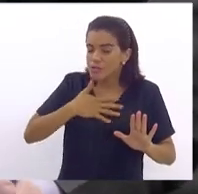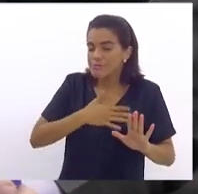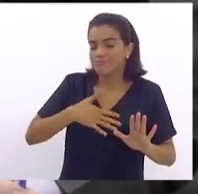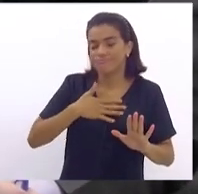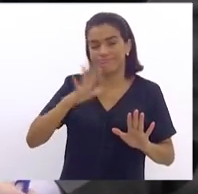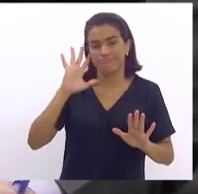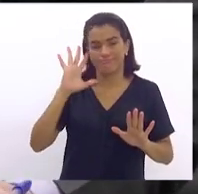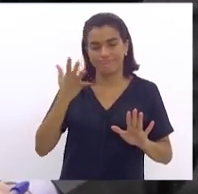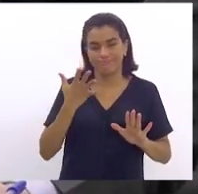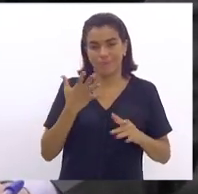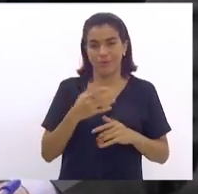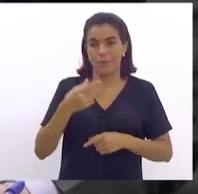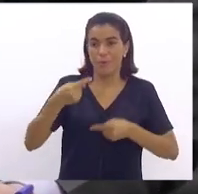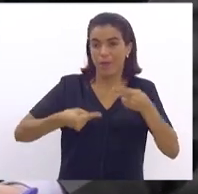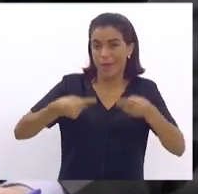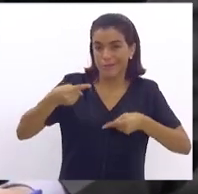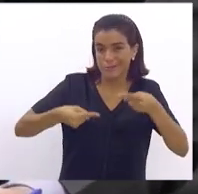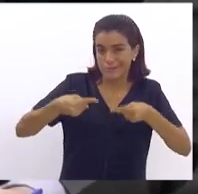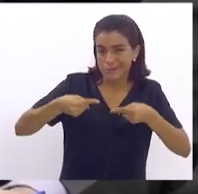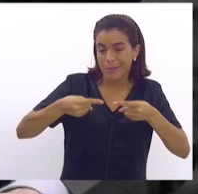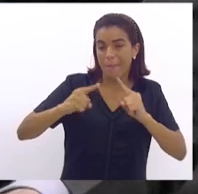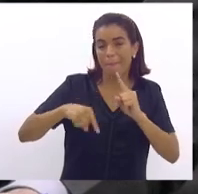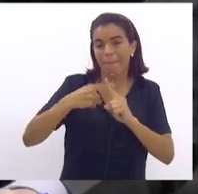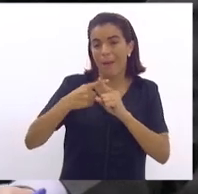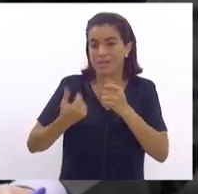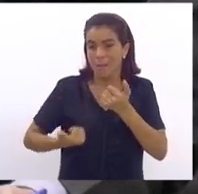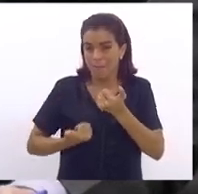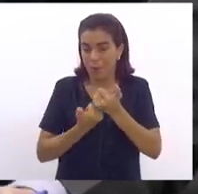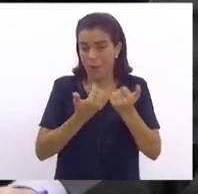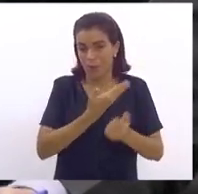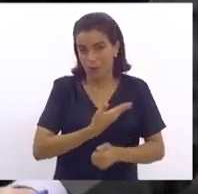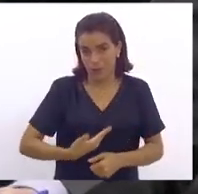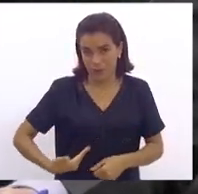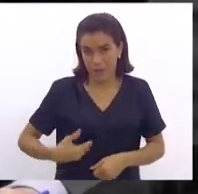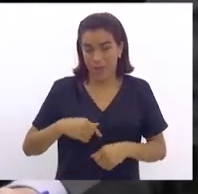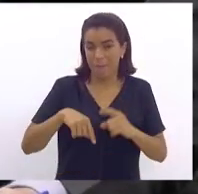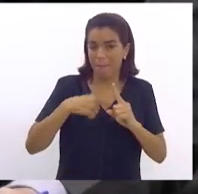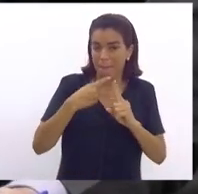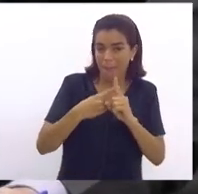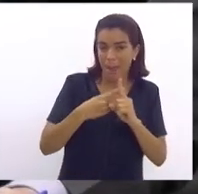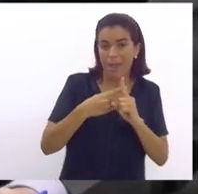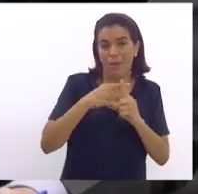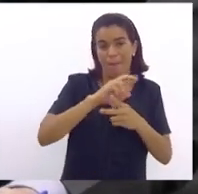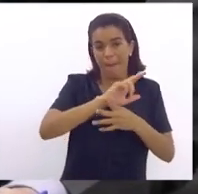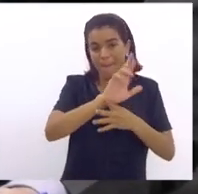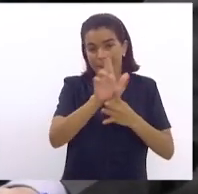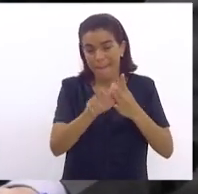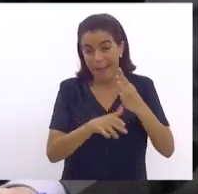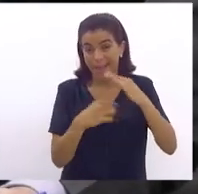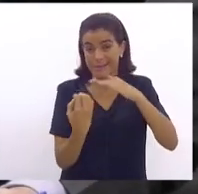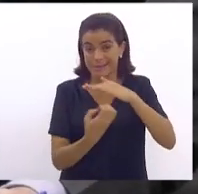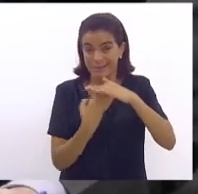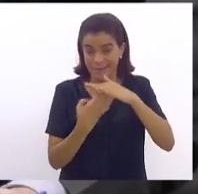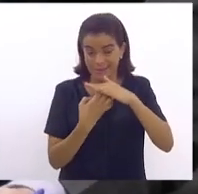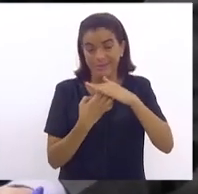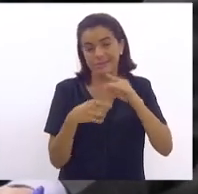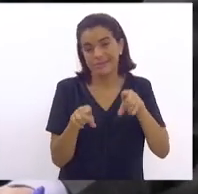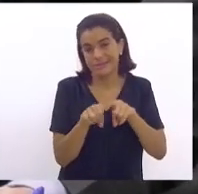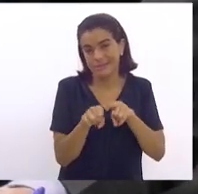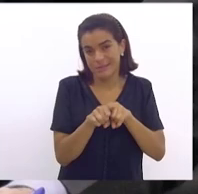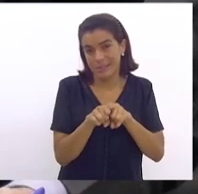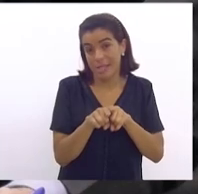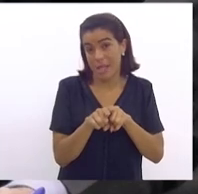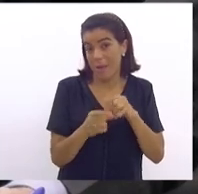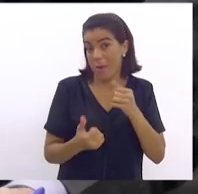já que a matéria... além do apoio do governo, além do apoio da Firjan, da FEComércio, também, pelo visto, tem o apoio